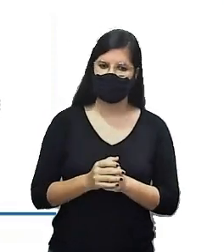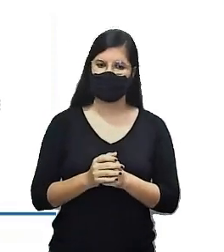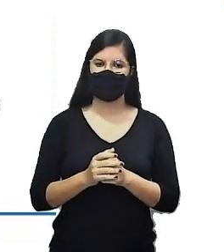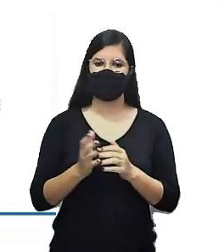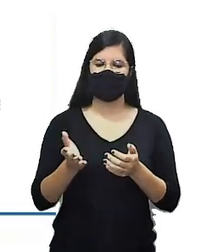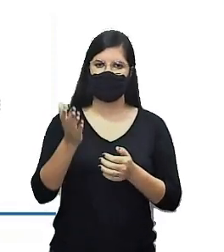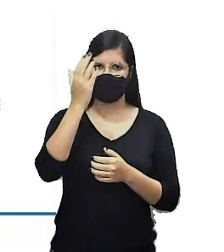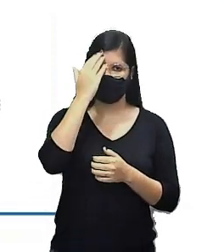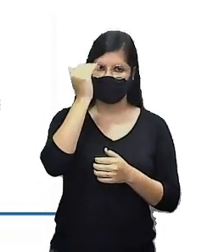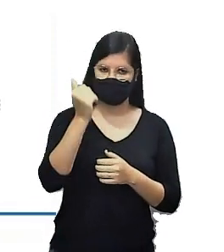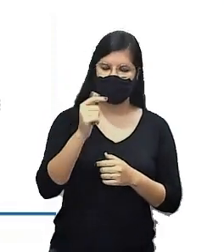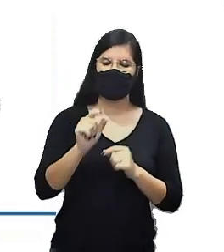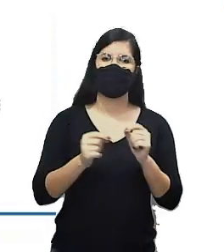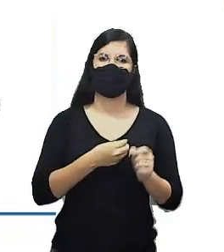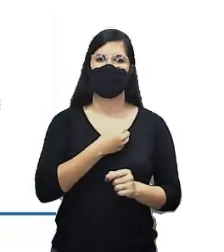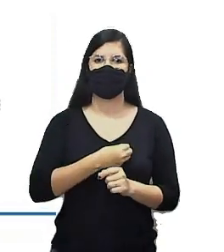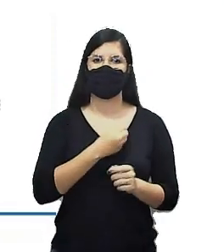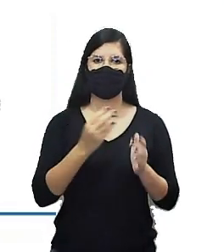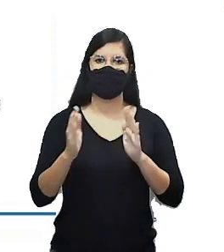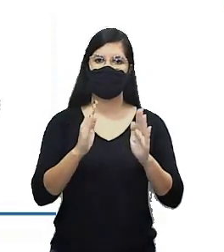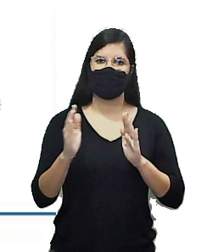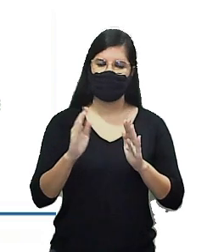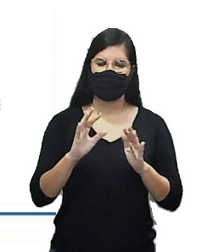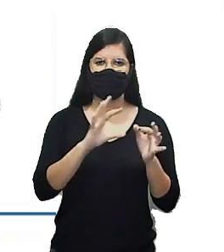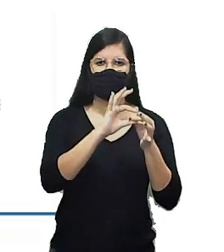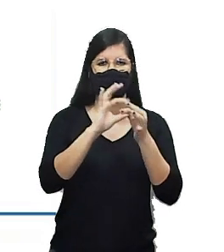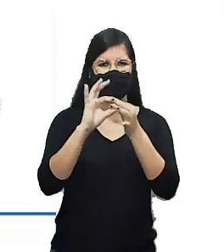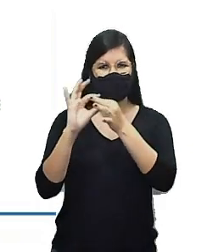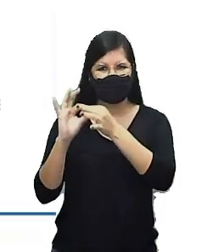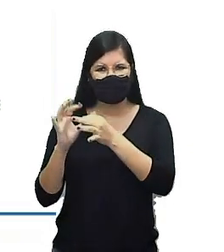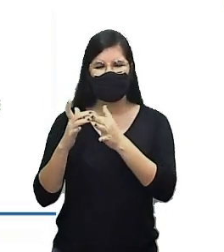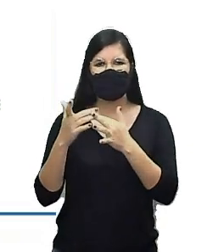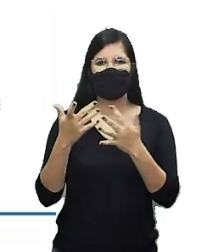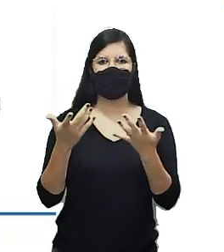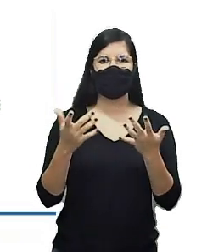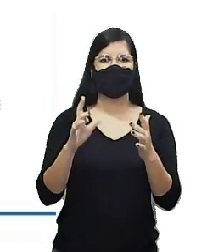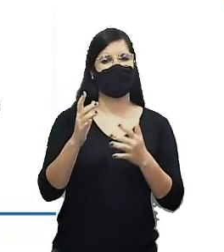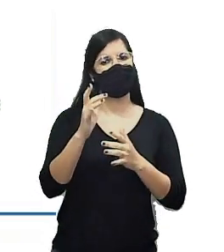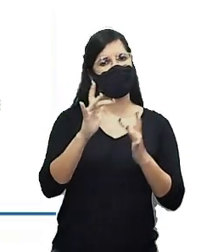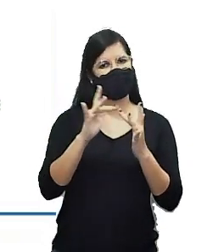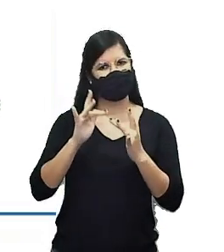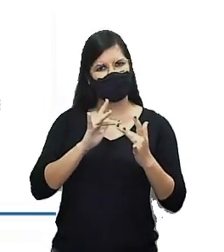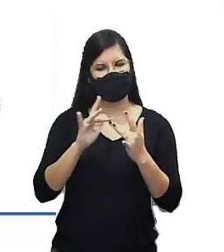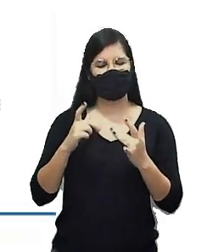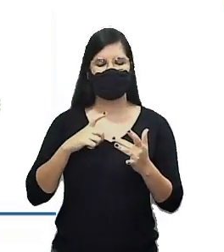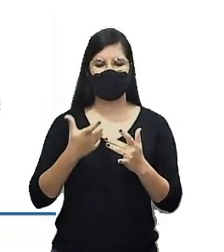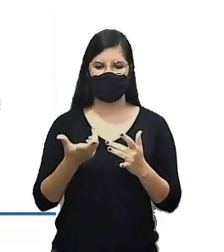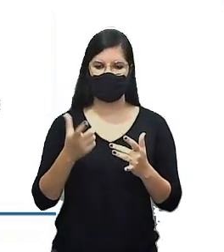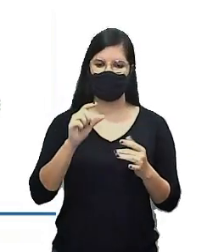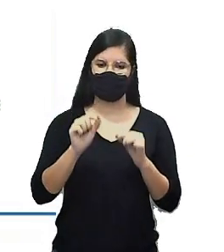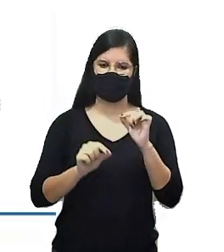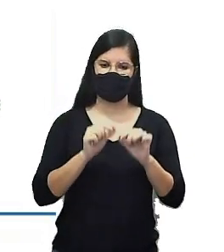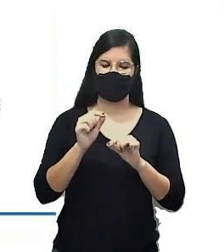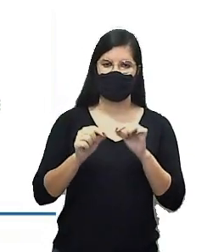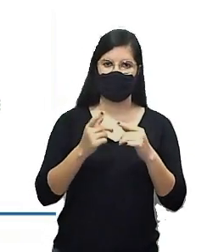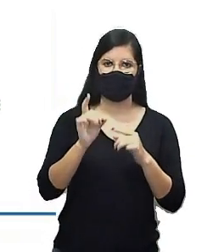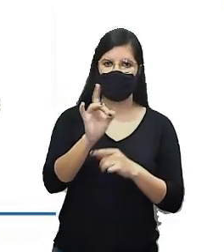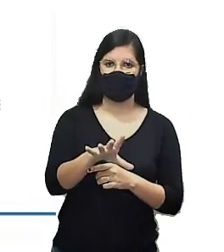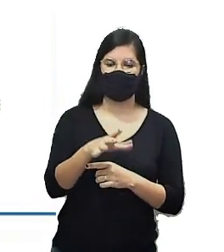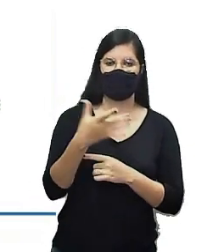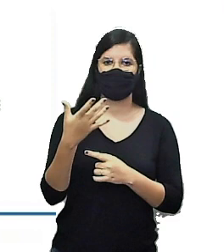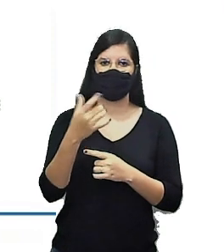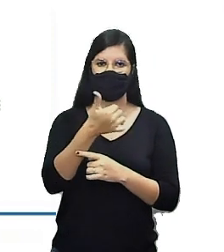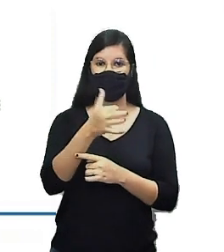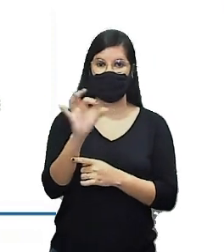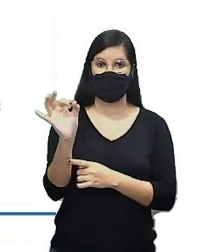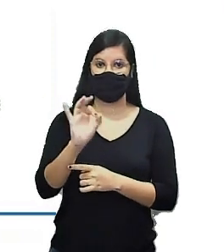Sabemos, quando a gente fala, né, que vivemos uma era de interconectividade, que essa interconectividade ela não se estende a